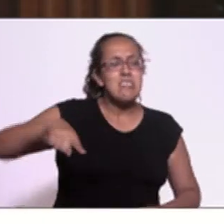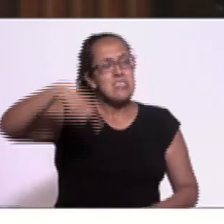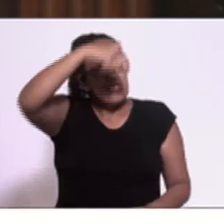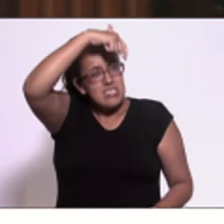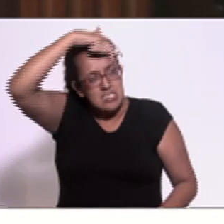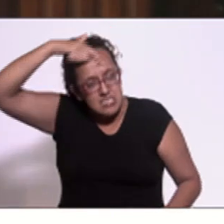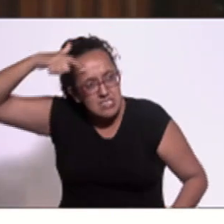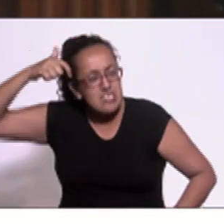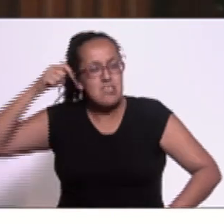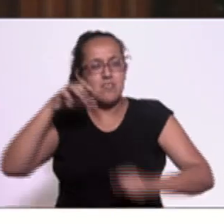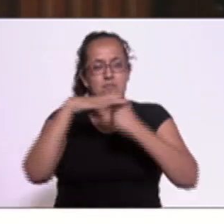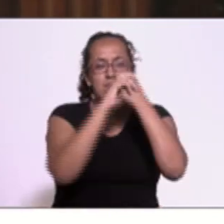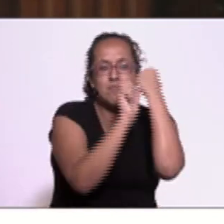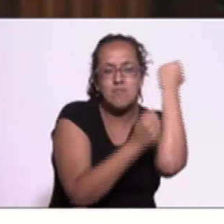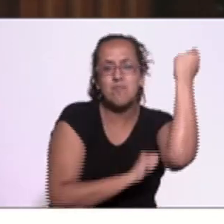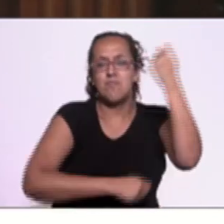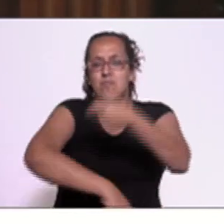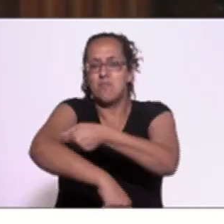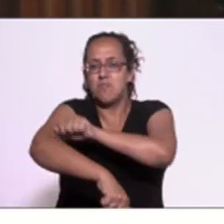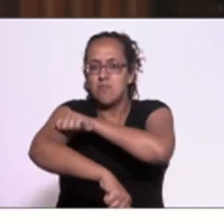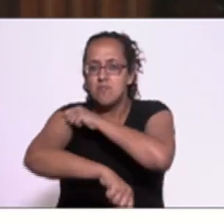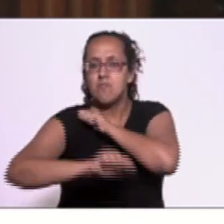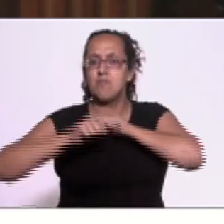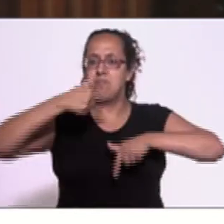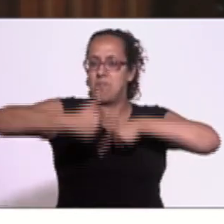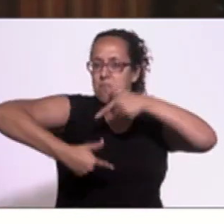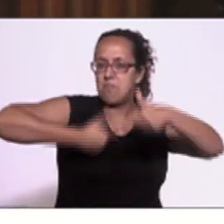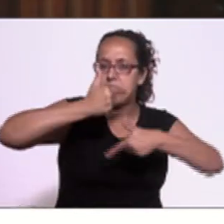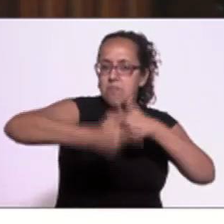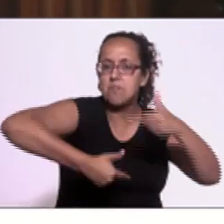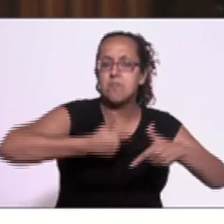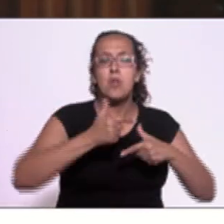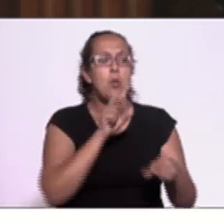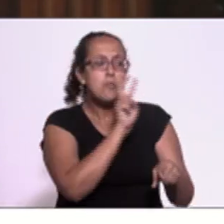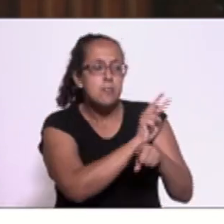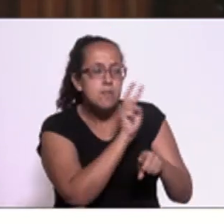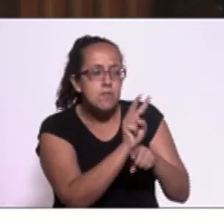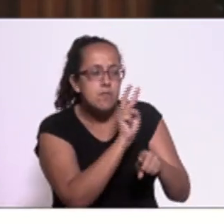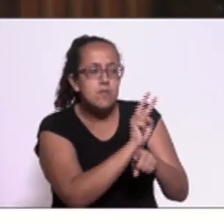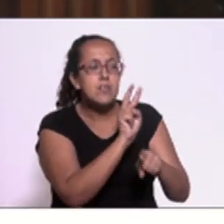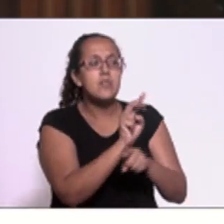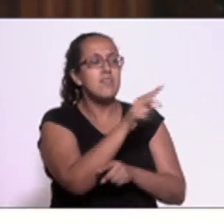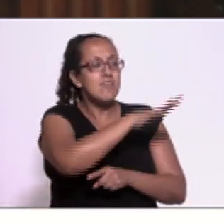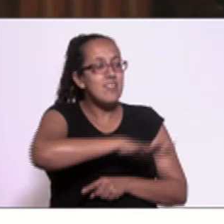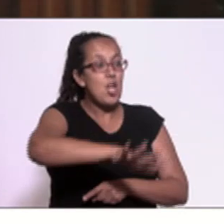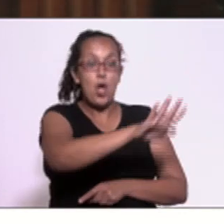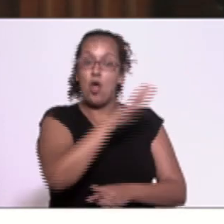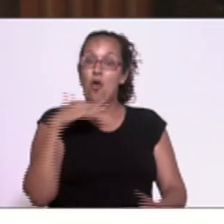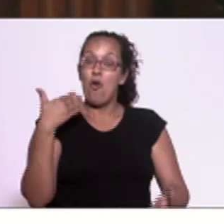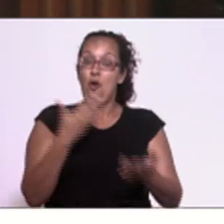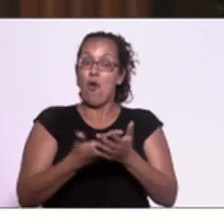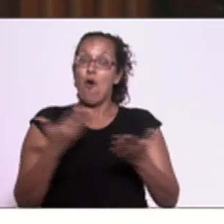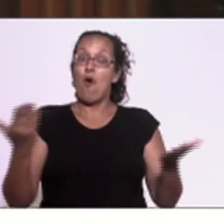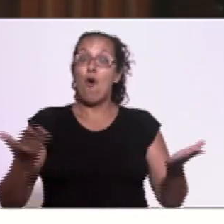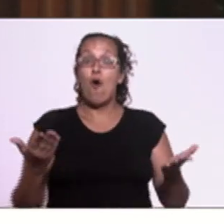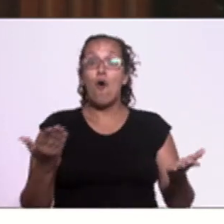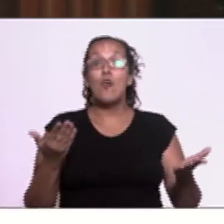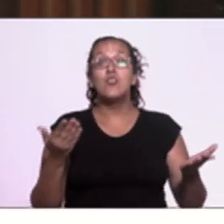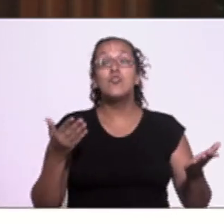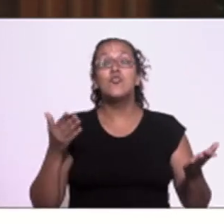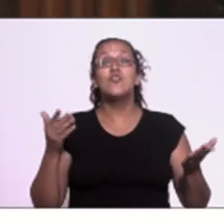equipe da Igreja Positivista em relação à preservação do patrimônio, na qual ela hoje busca